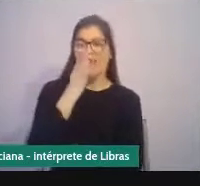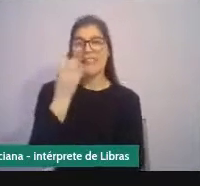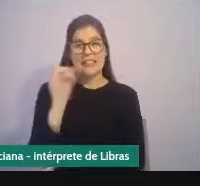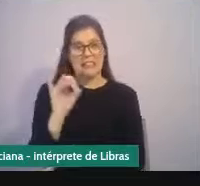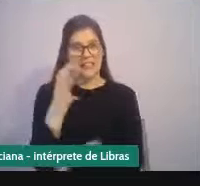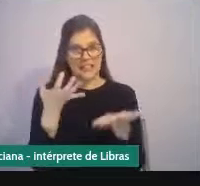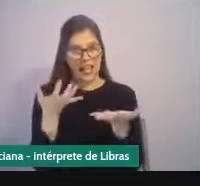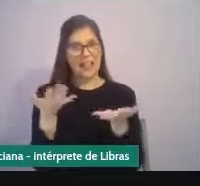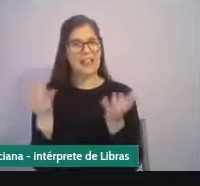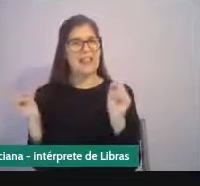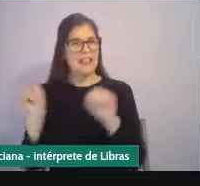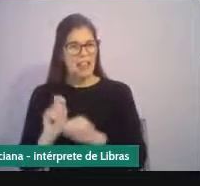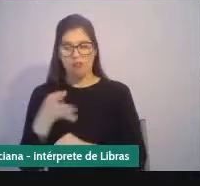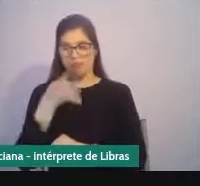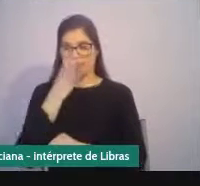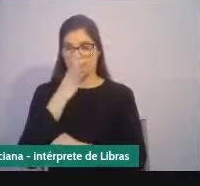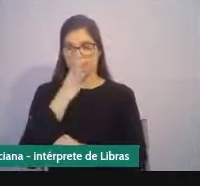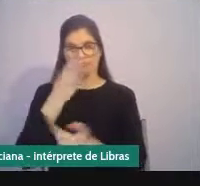eixo tecnológico,